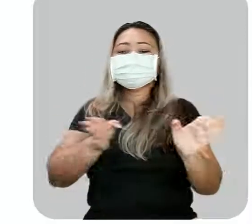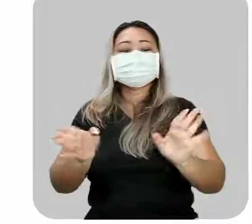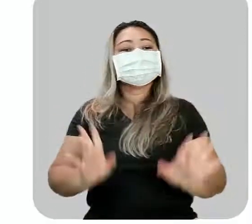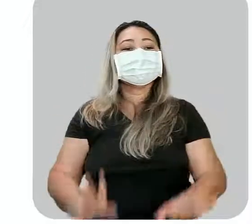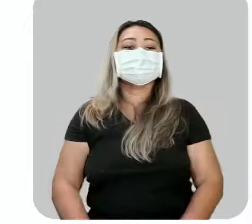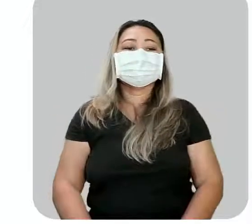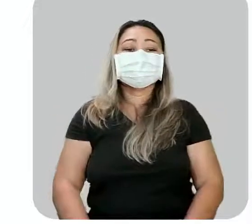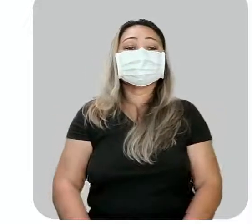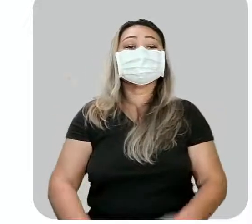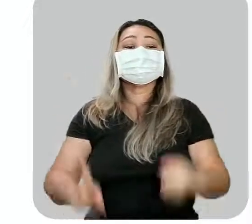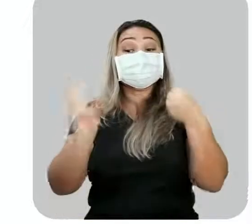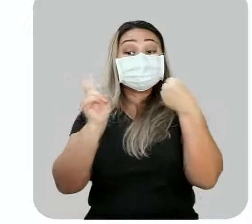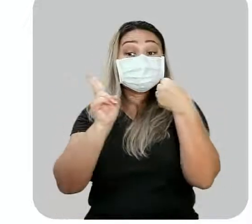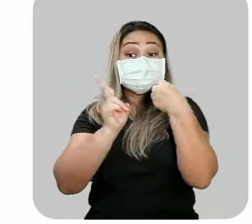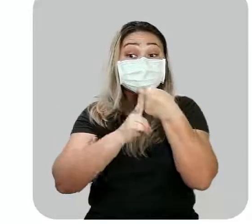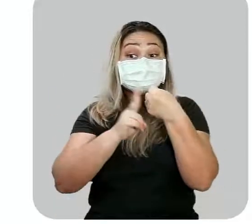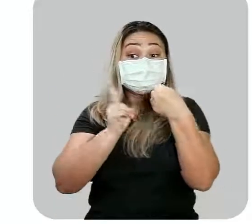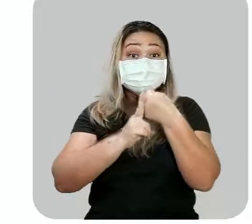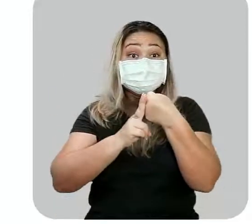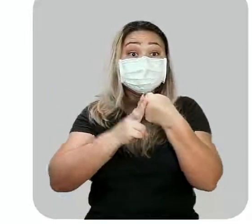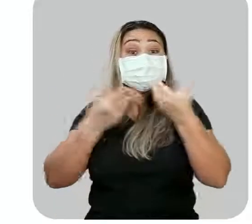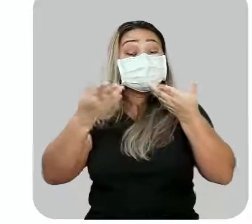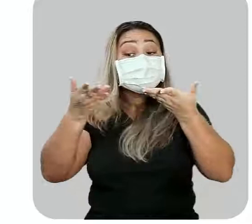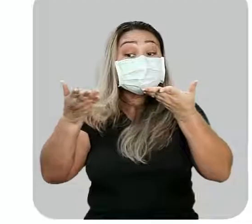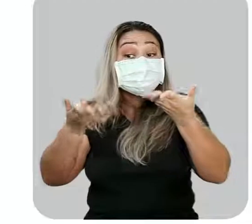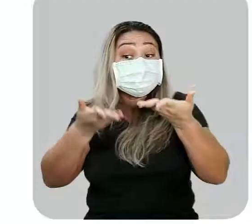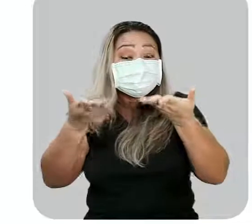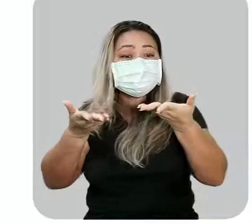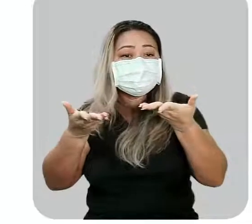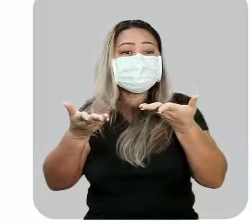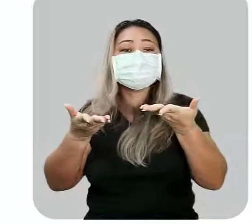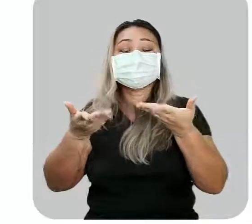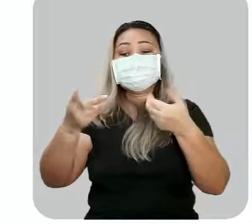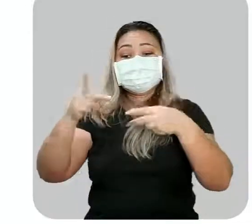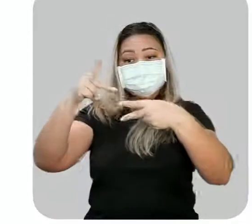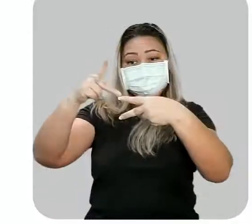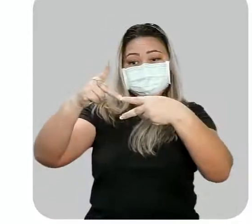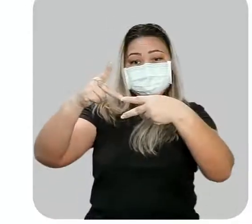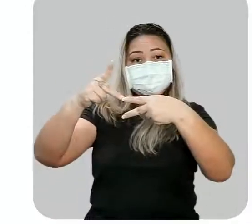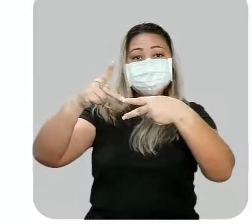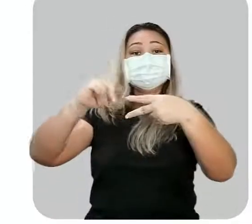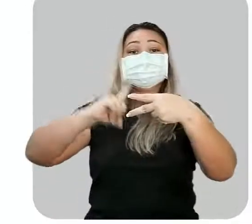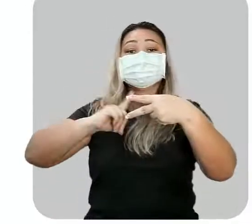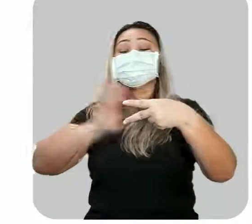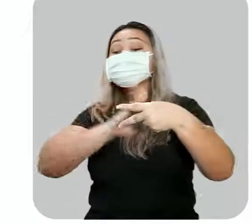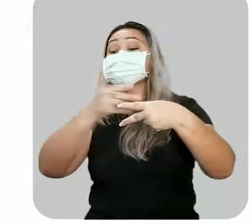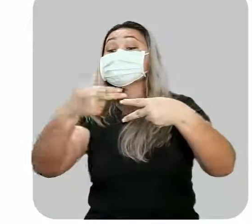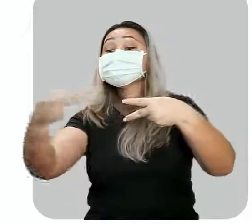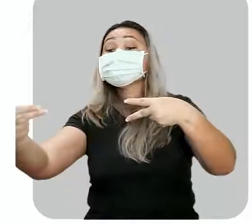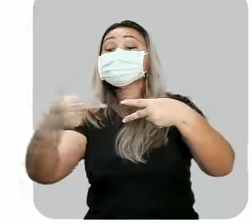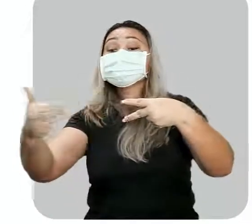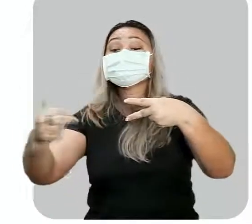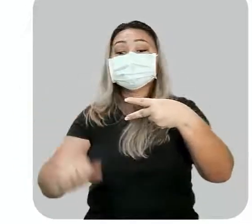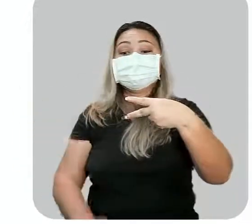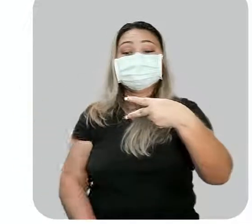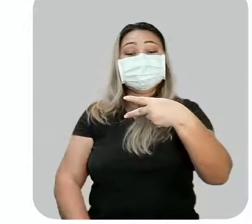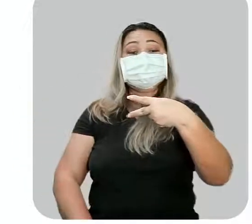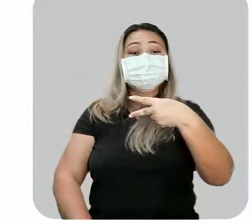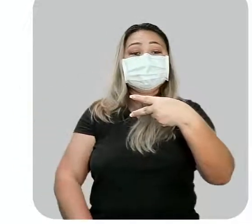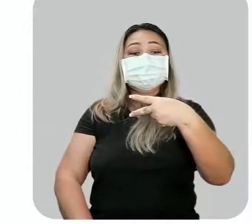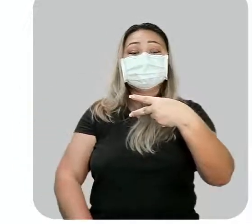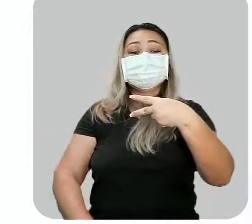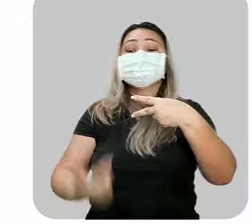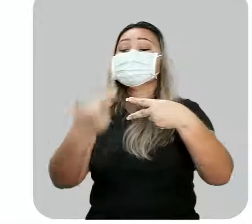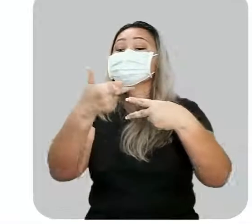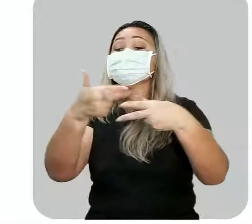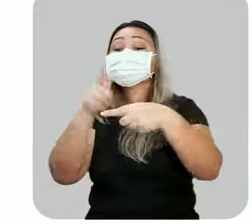transitividade. Verbo atender, com preposição, quando indica uma coisa,